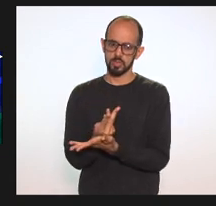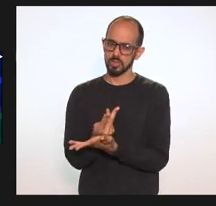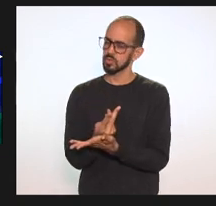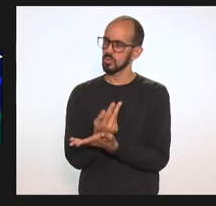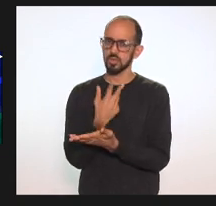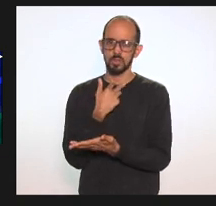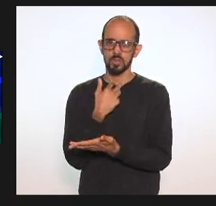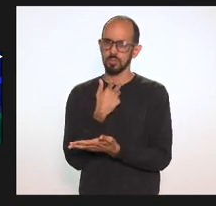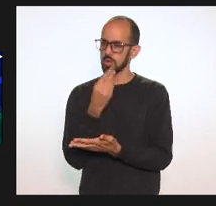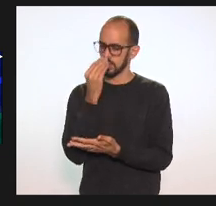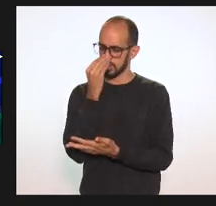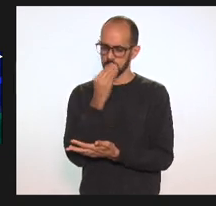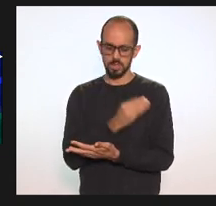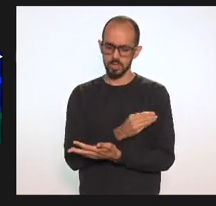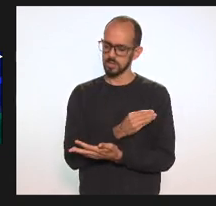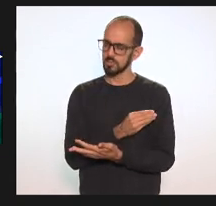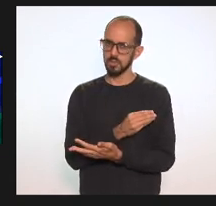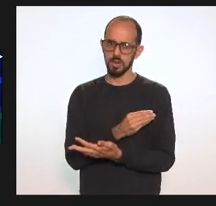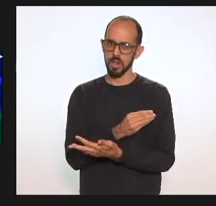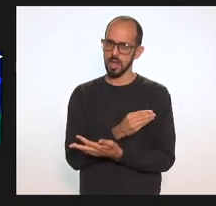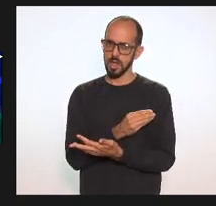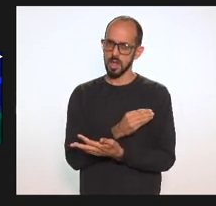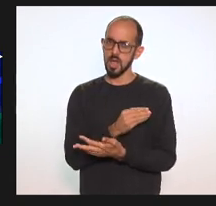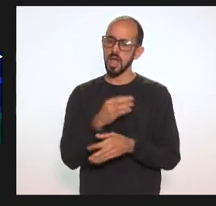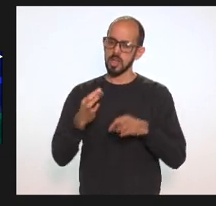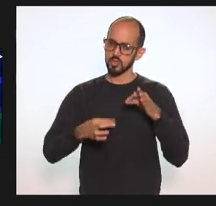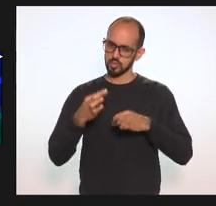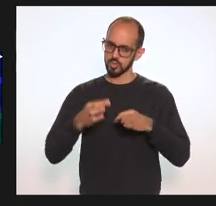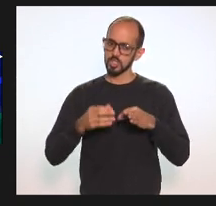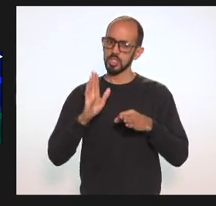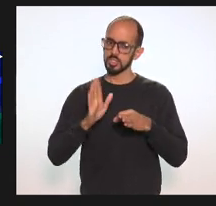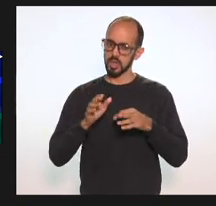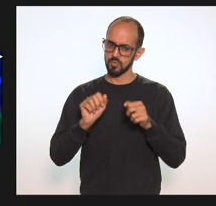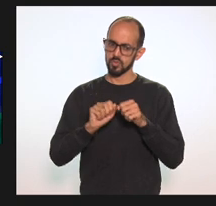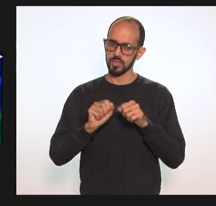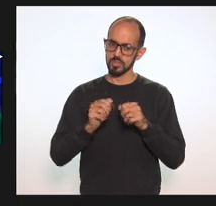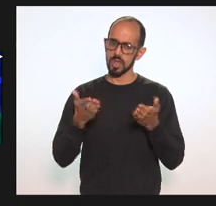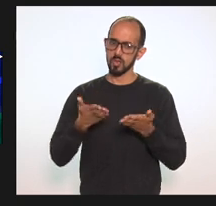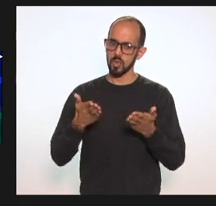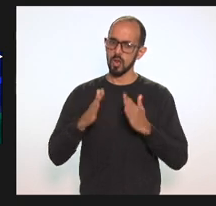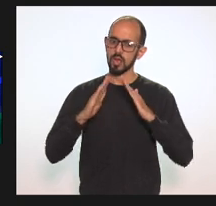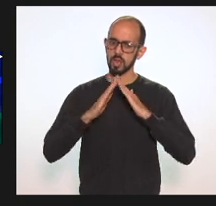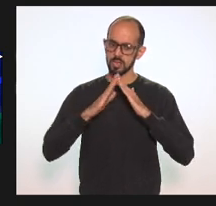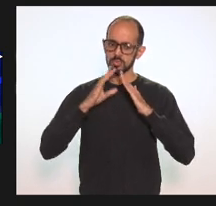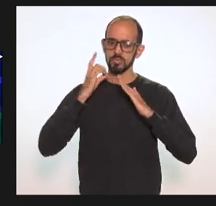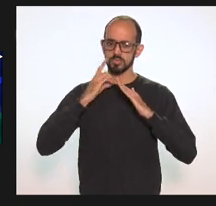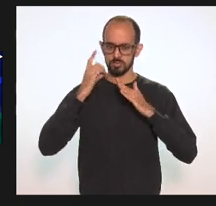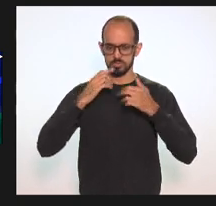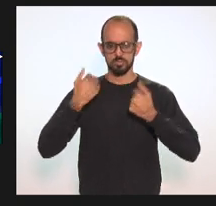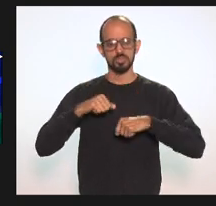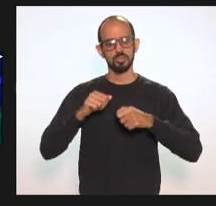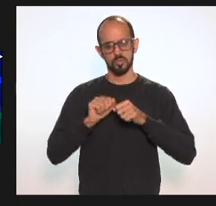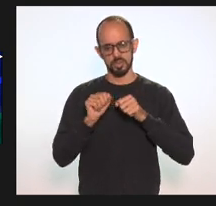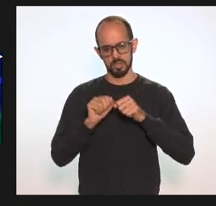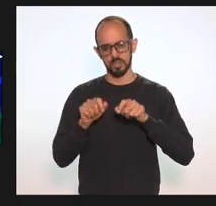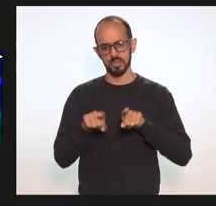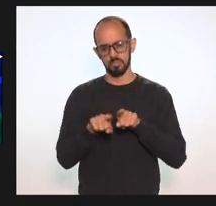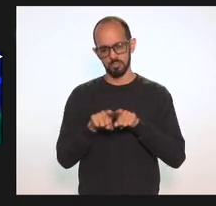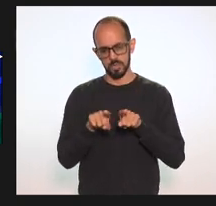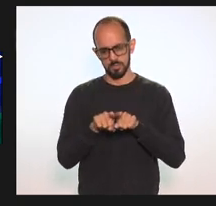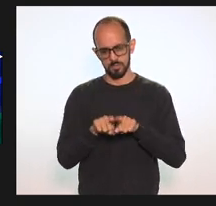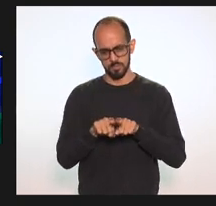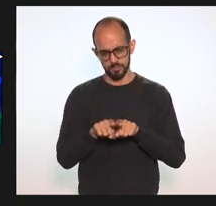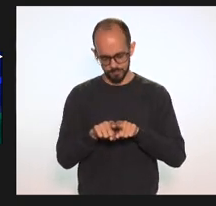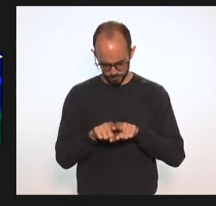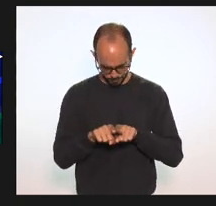a essa casa ágil a justiça já fez a parte dela agora essa casa também tem que fazer a nossa parte então